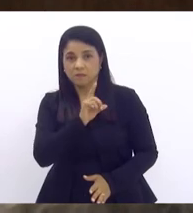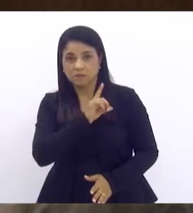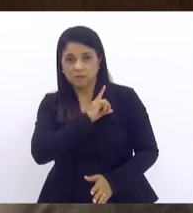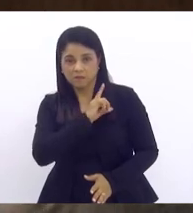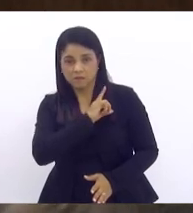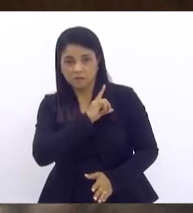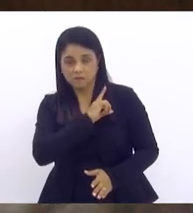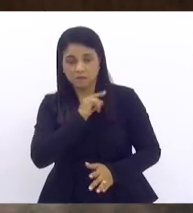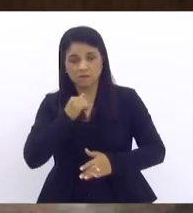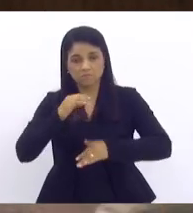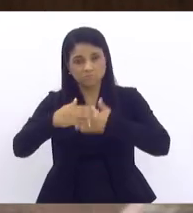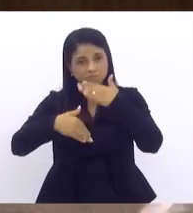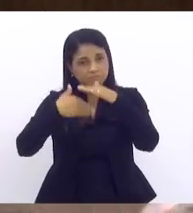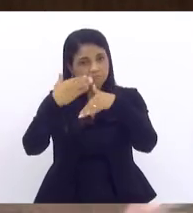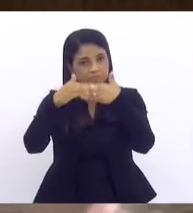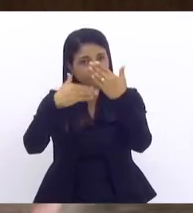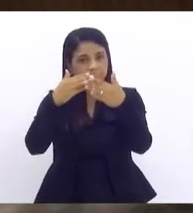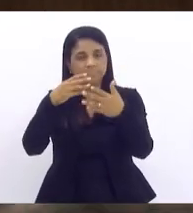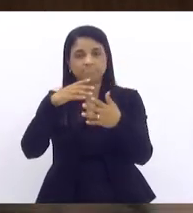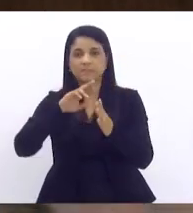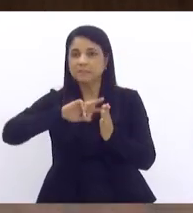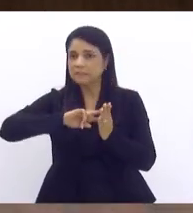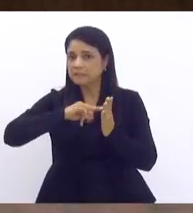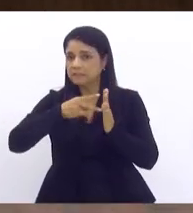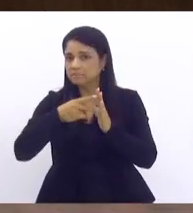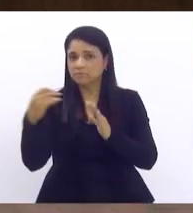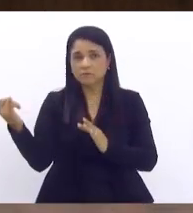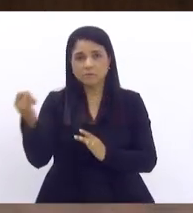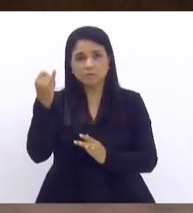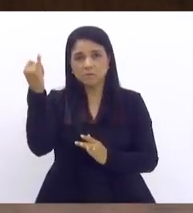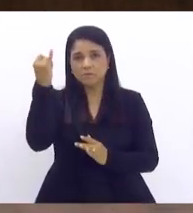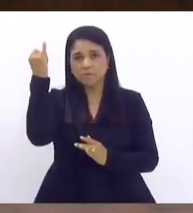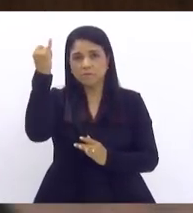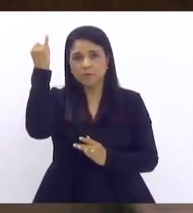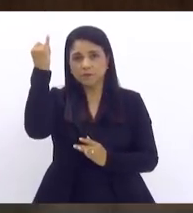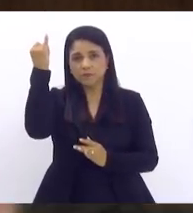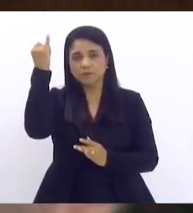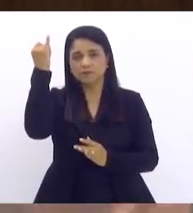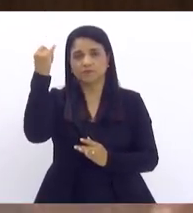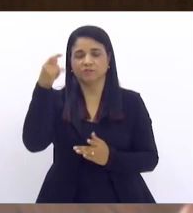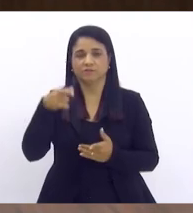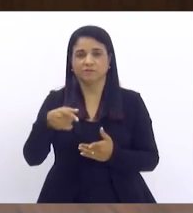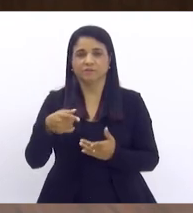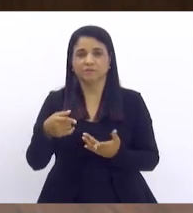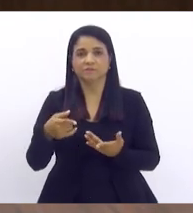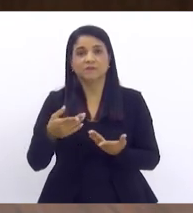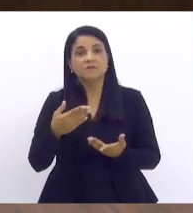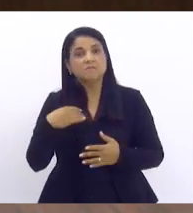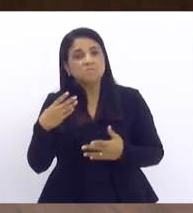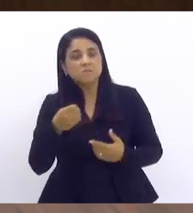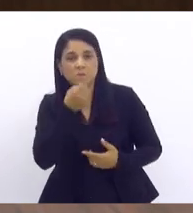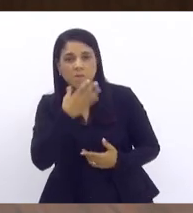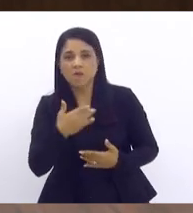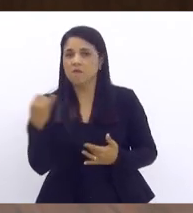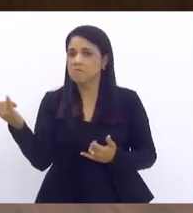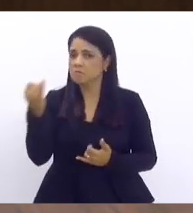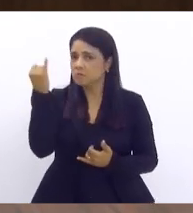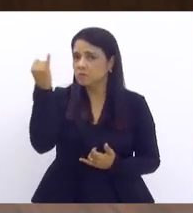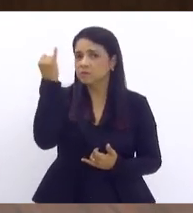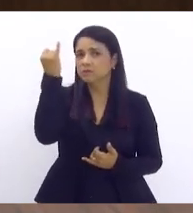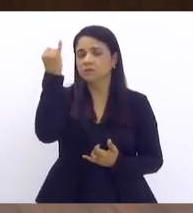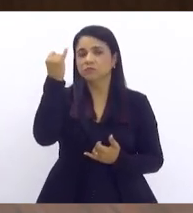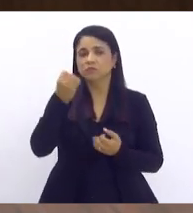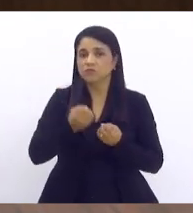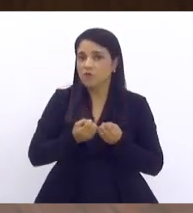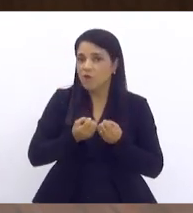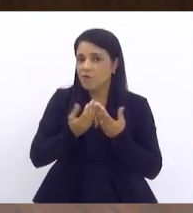um avanço significado importante no combate a essas formas de violência, bem como a importância de